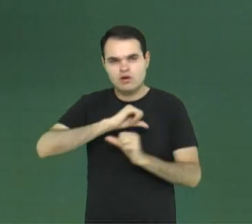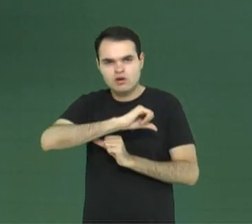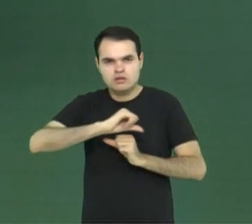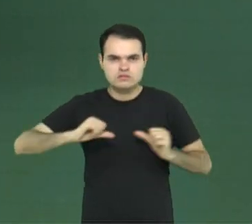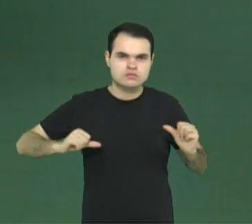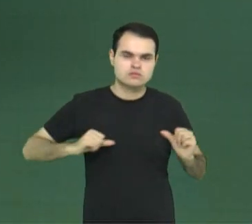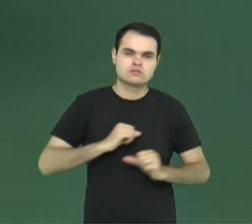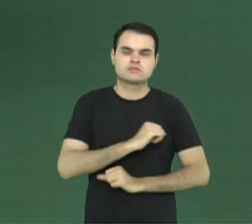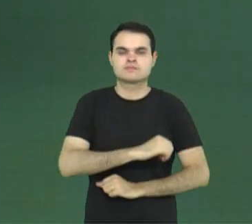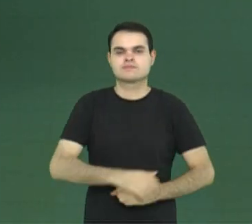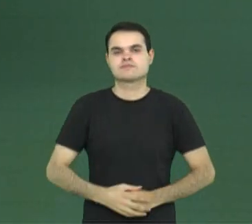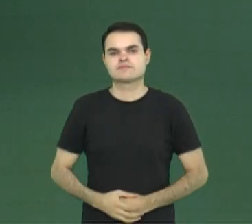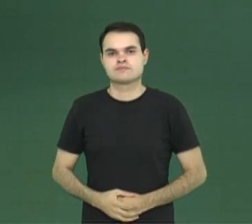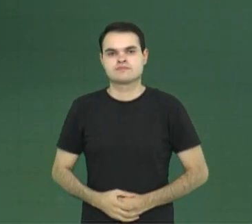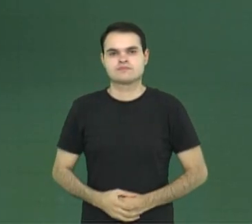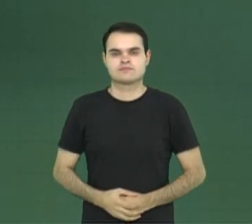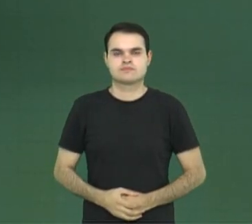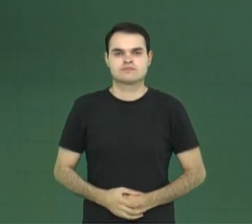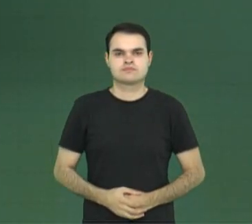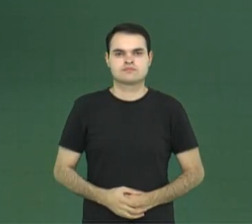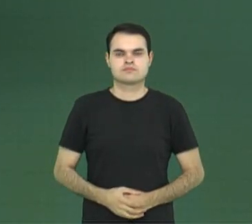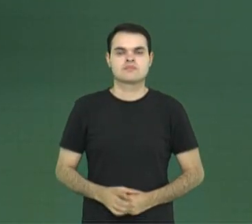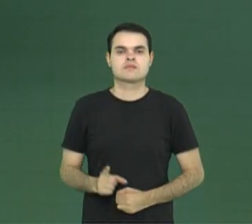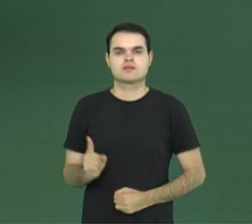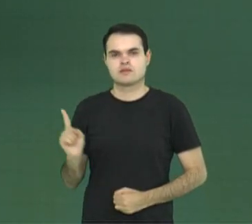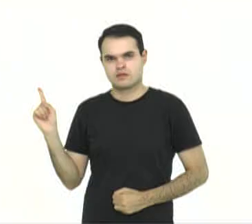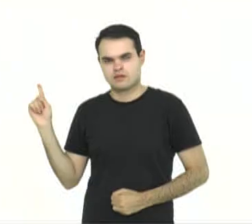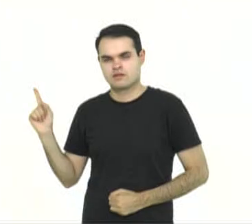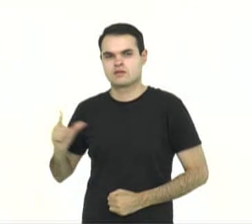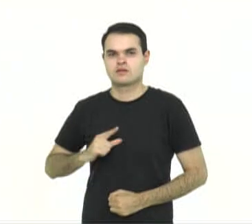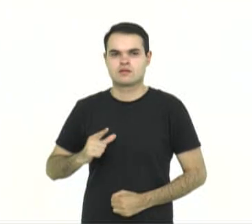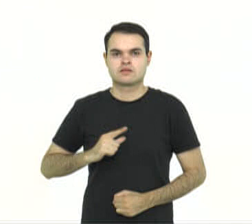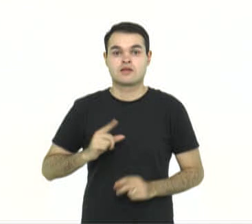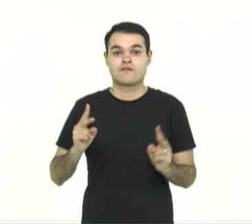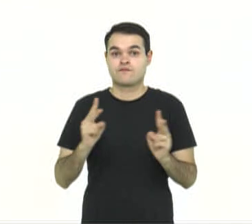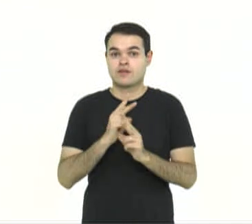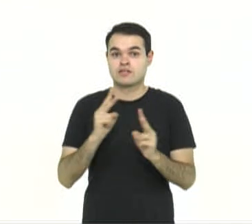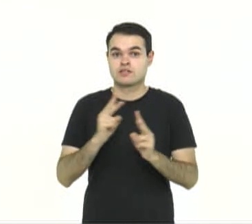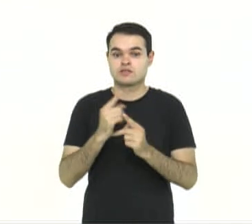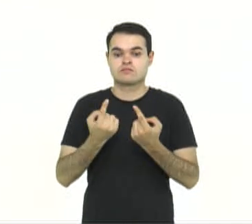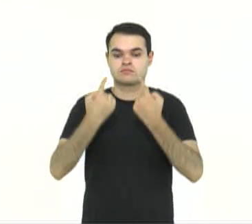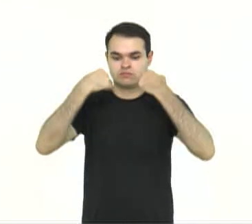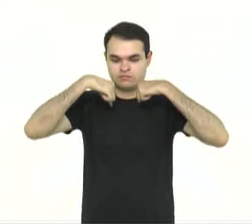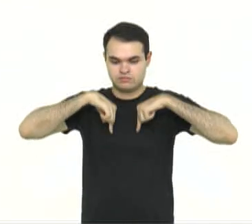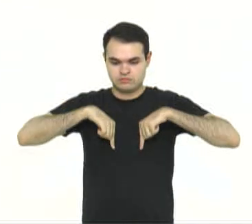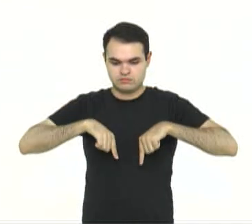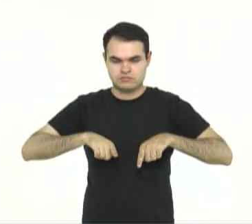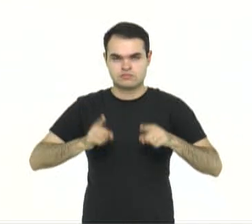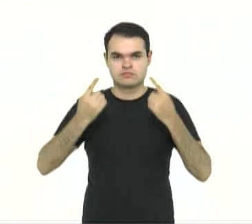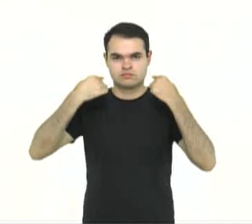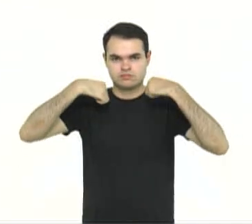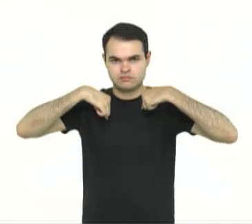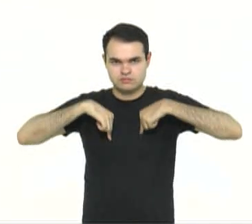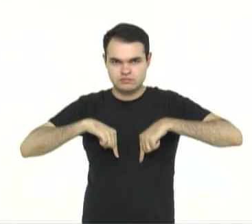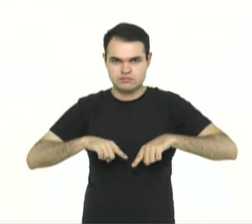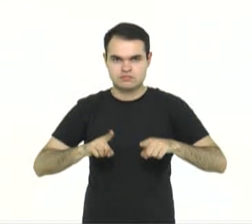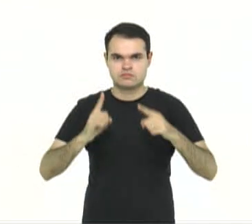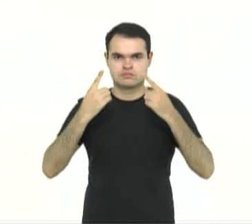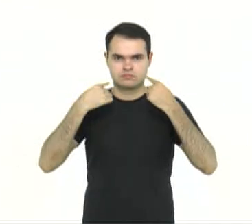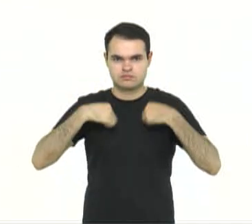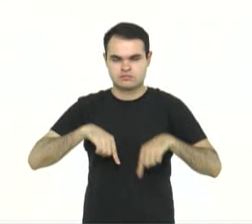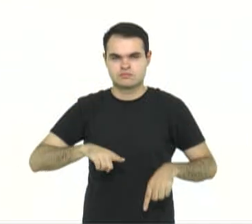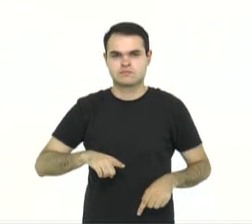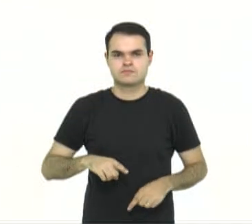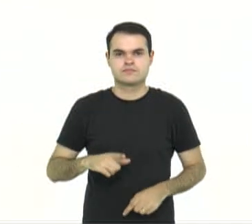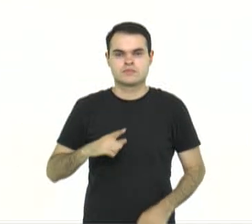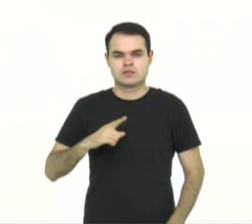tá? Então, nós temos aqui ventilação. Lembrando, acabei de comentar com vocês a diferença entre respirar e